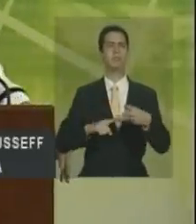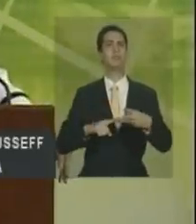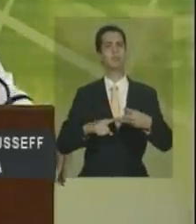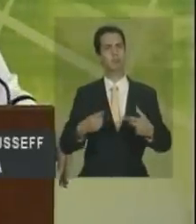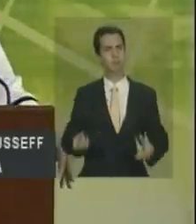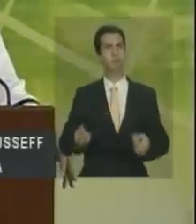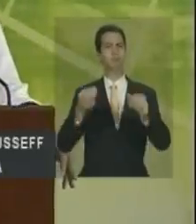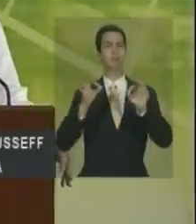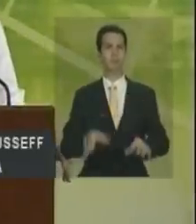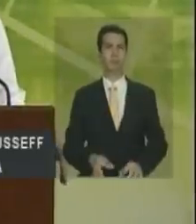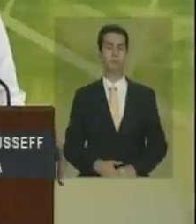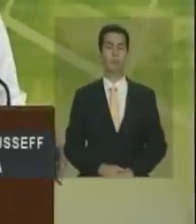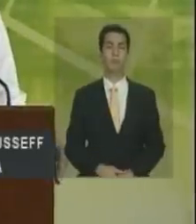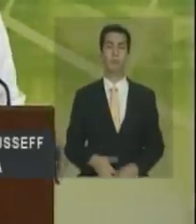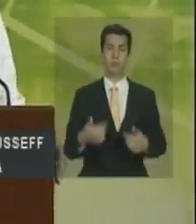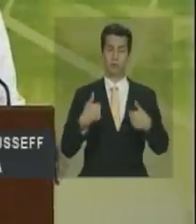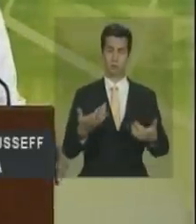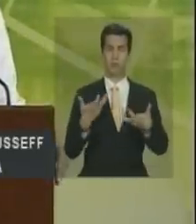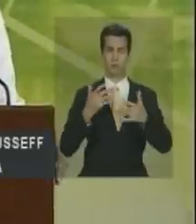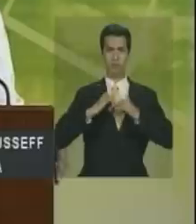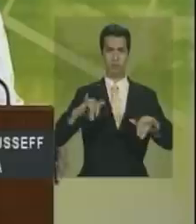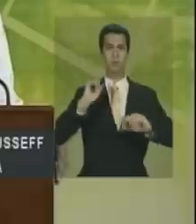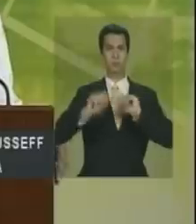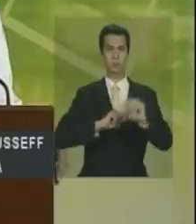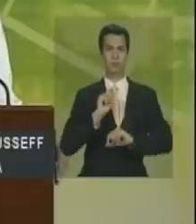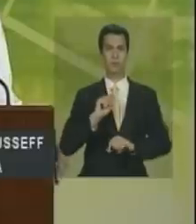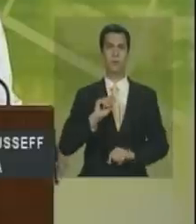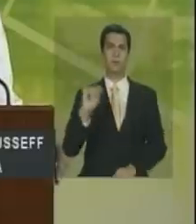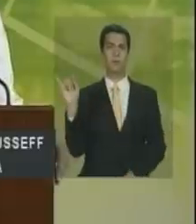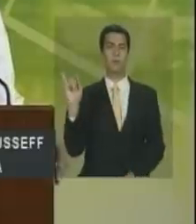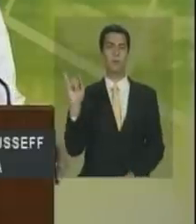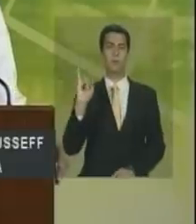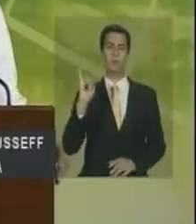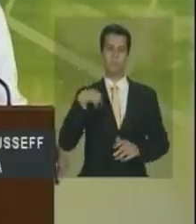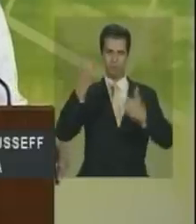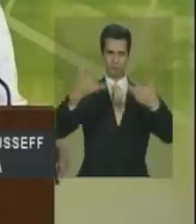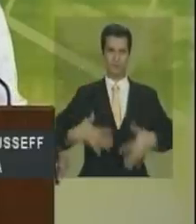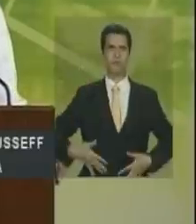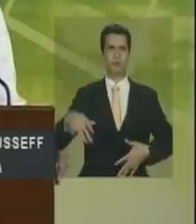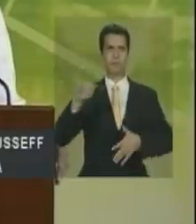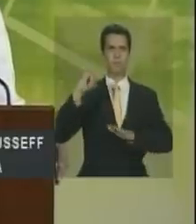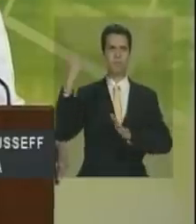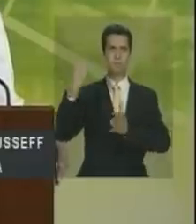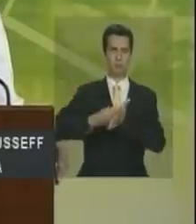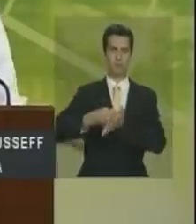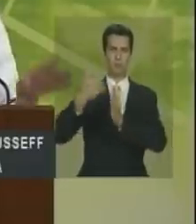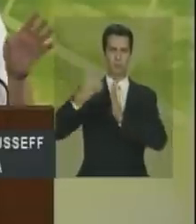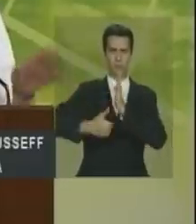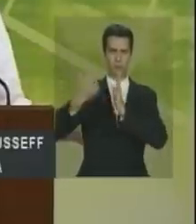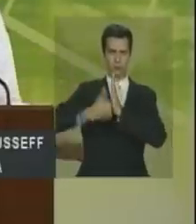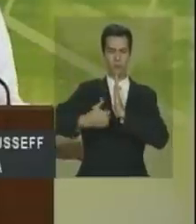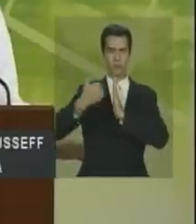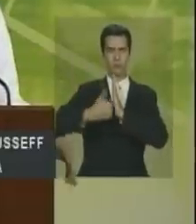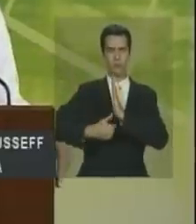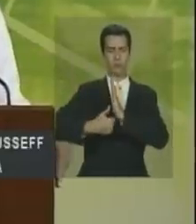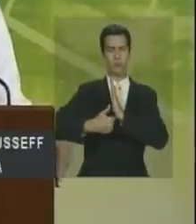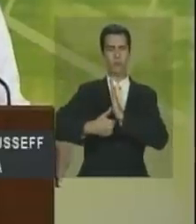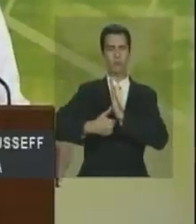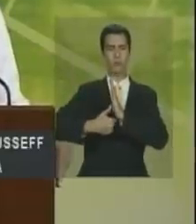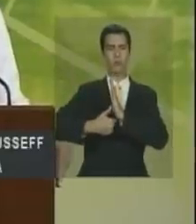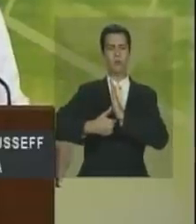reiterar a importância da desoneração da folha de pagamentos, importância diante de um